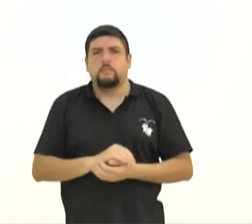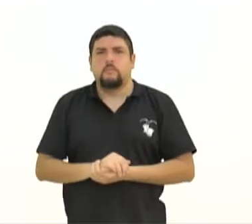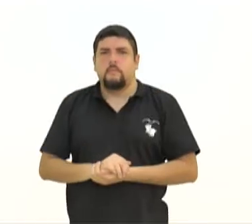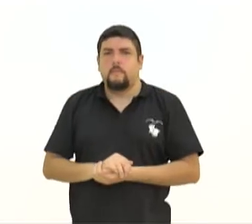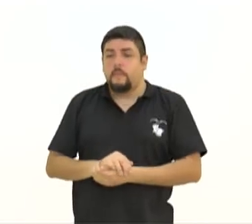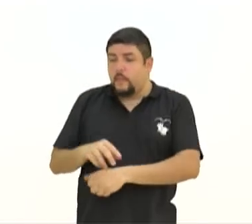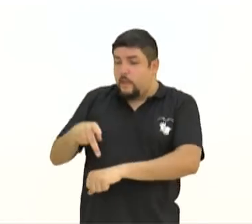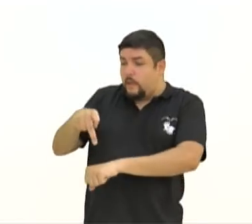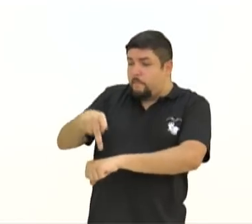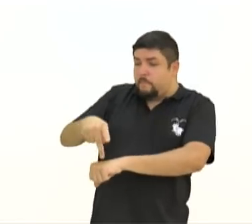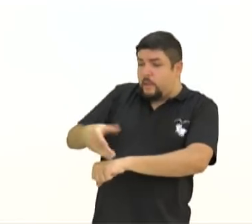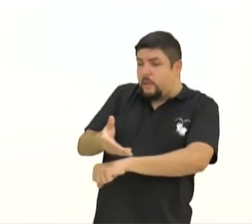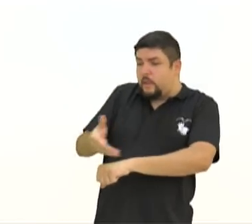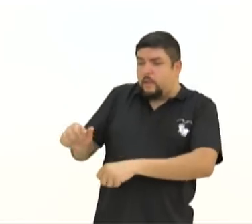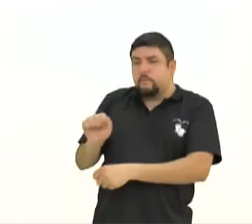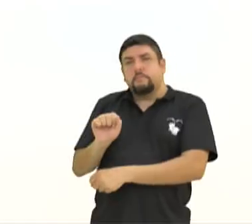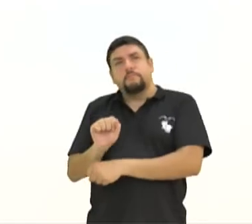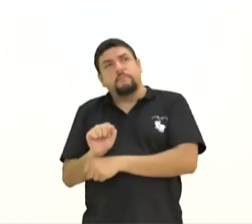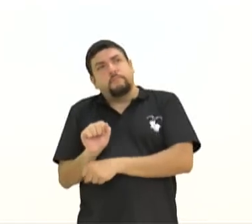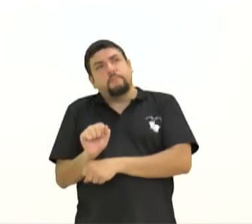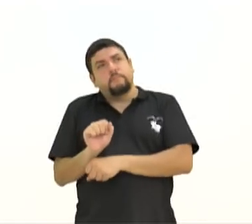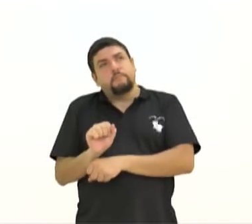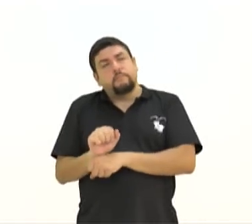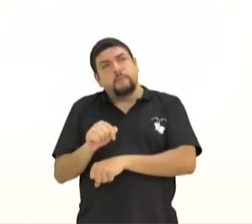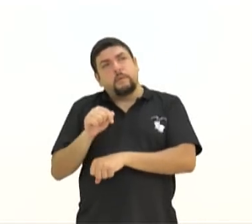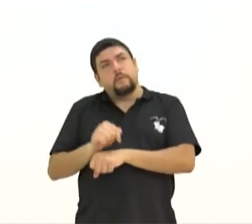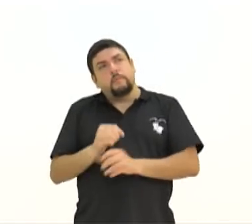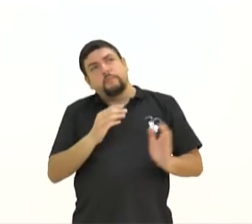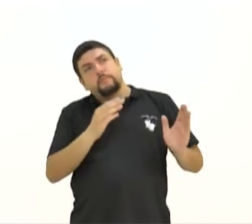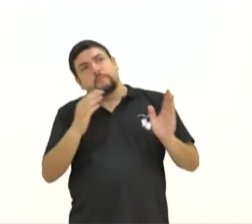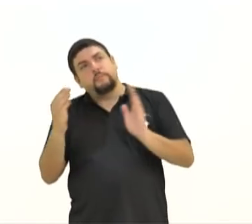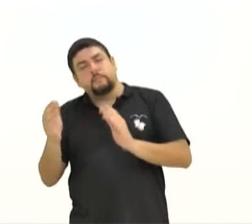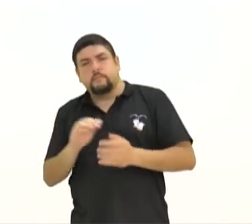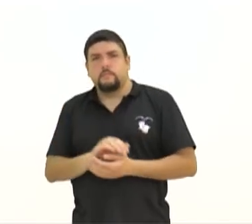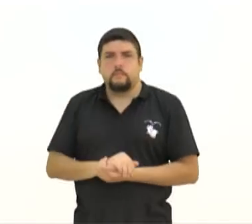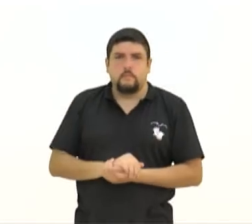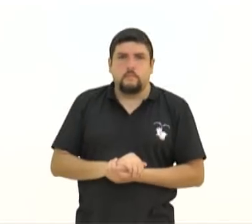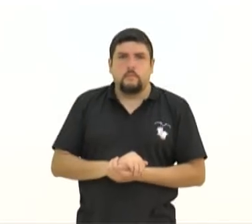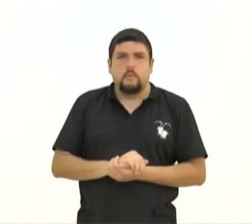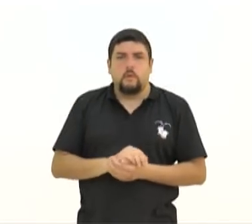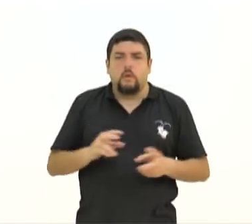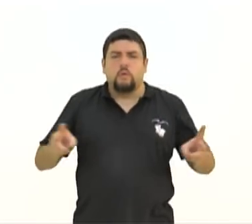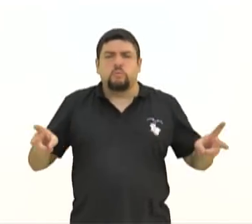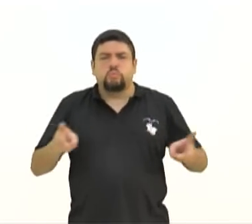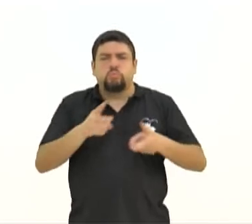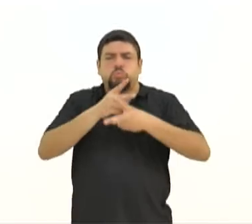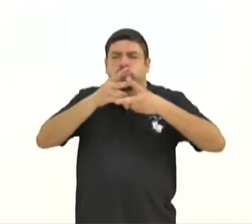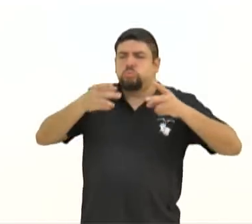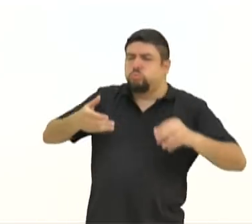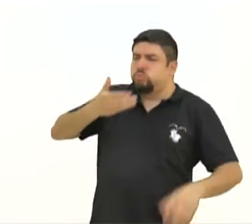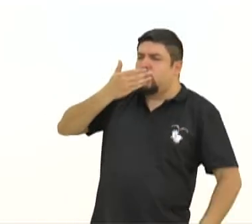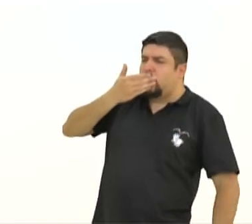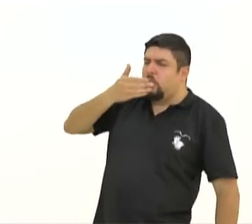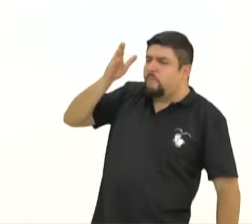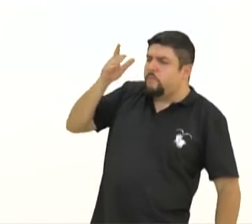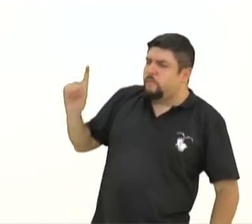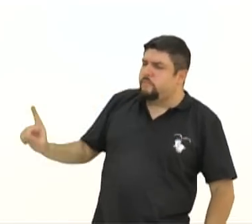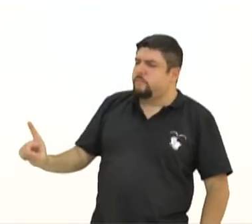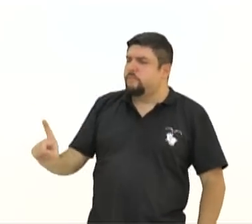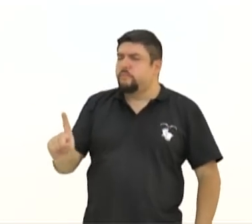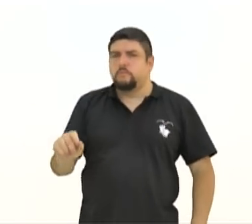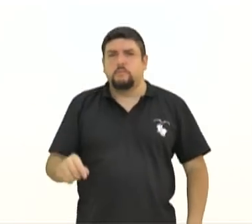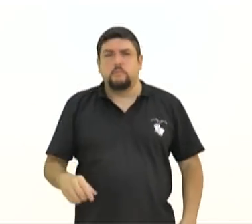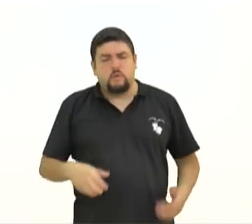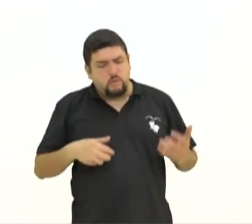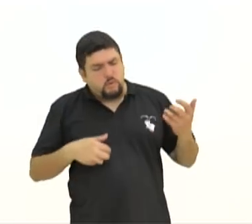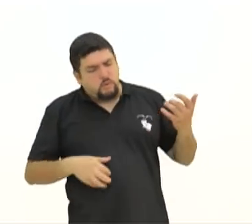aguardam pacientemente o tempo passar, o vento fazia promessas suaves a quem o escutasse, chora violão. E